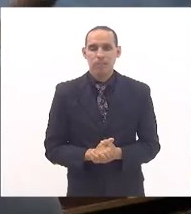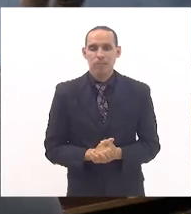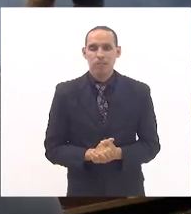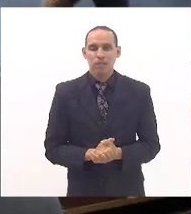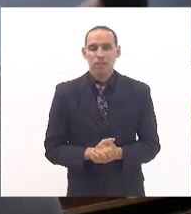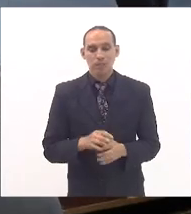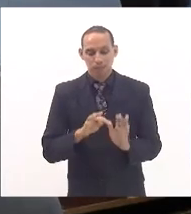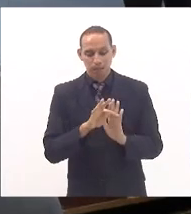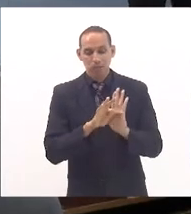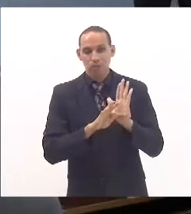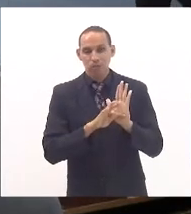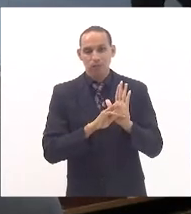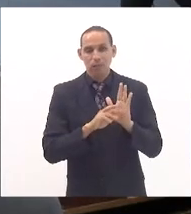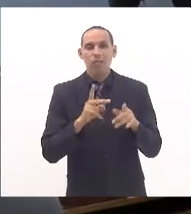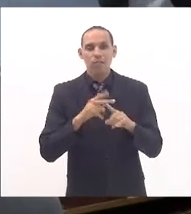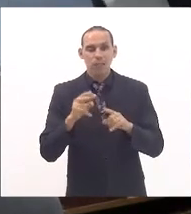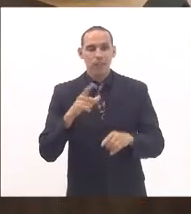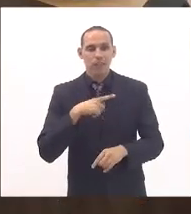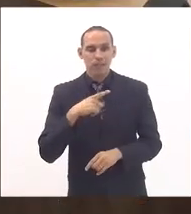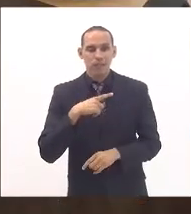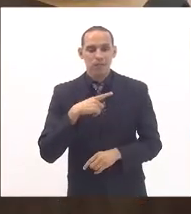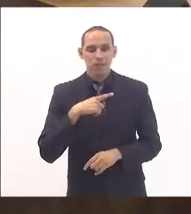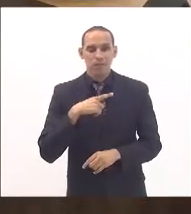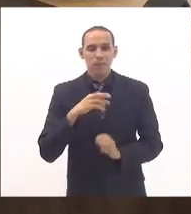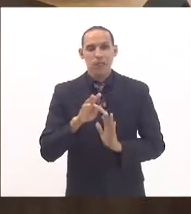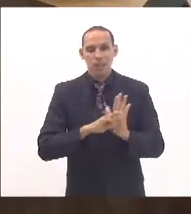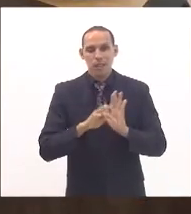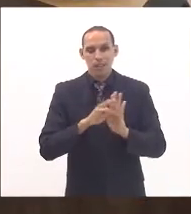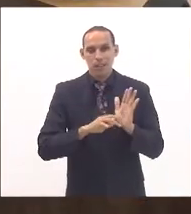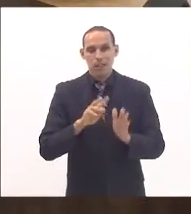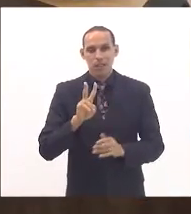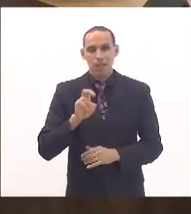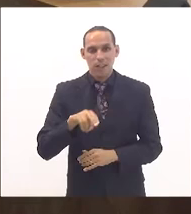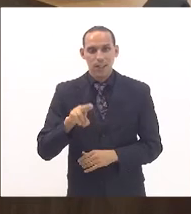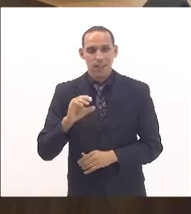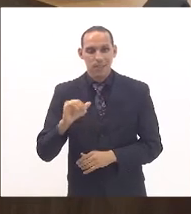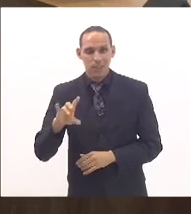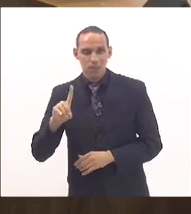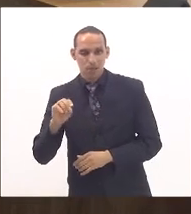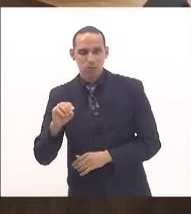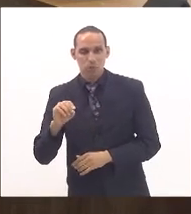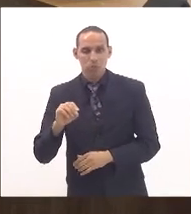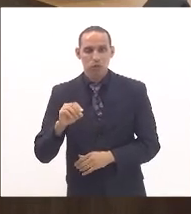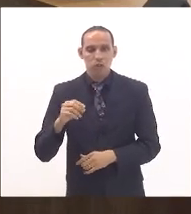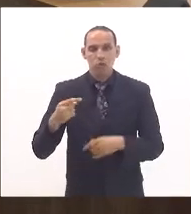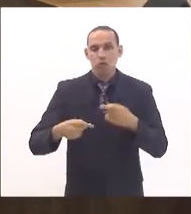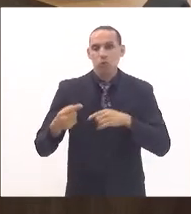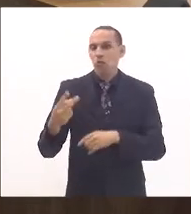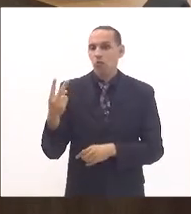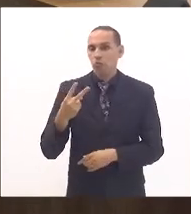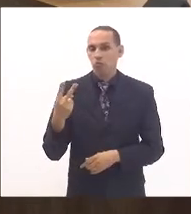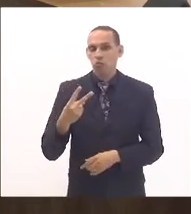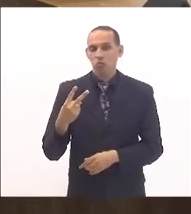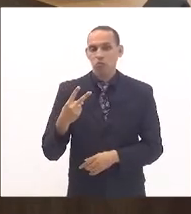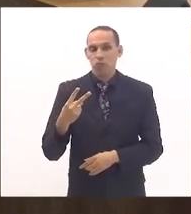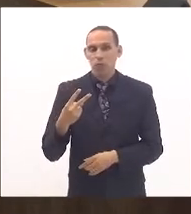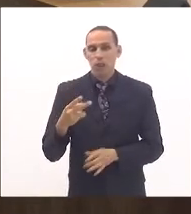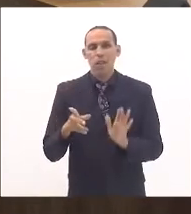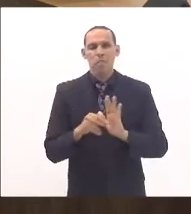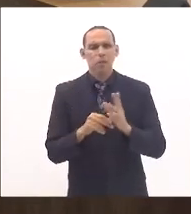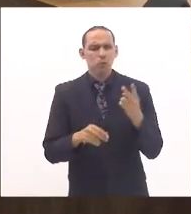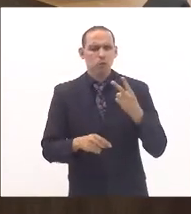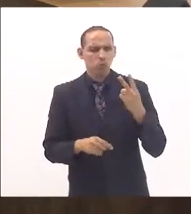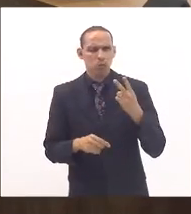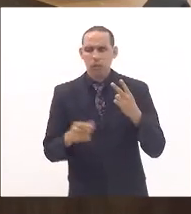do Facebook, que entrou a redação do vencido em segunda discussão, e ele apresentou duas